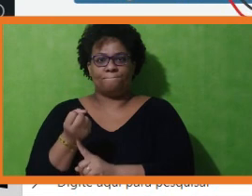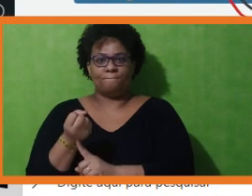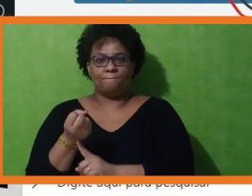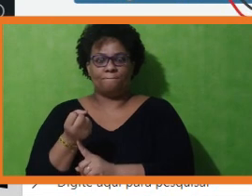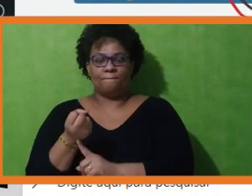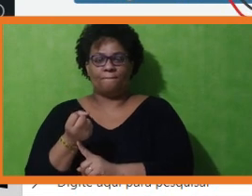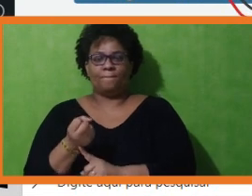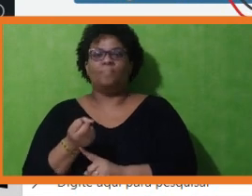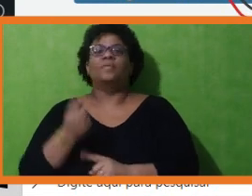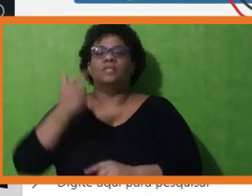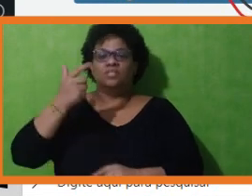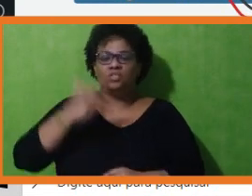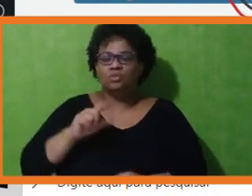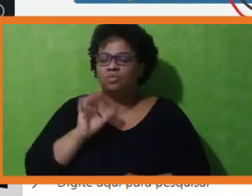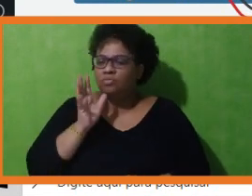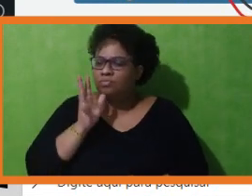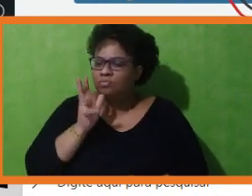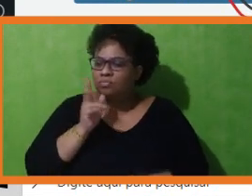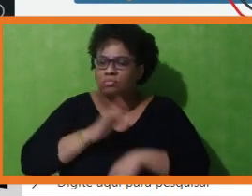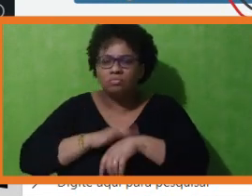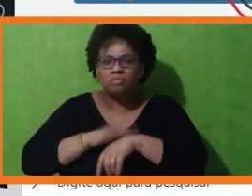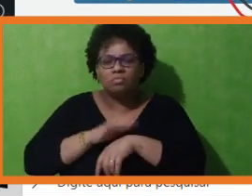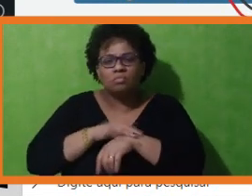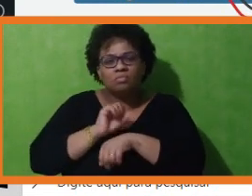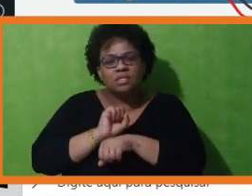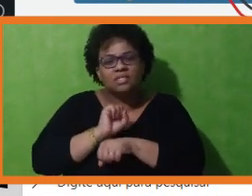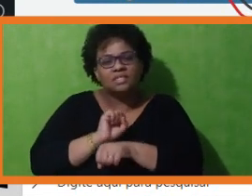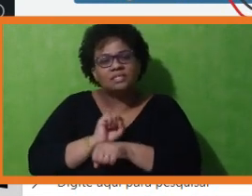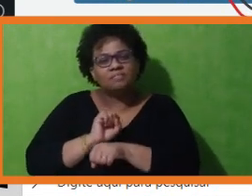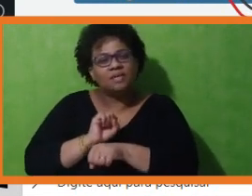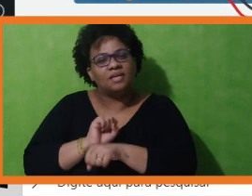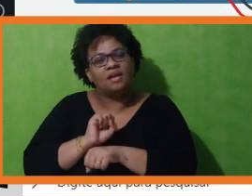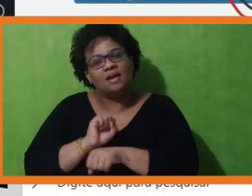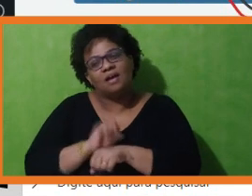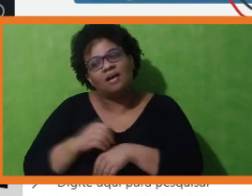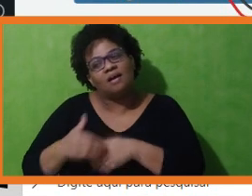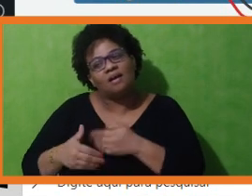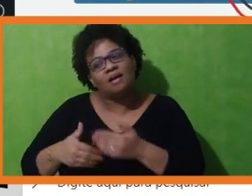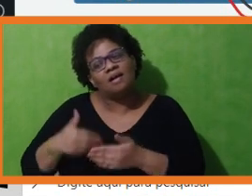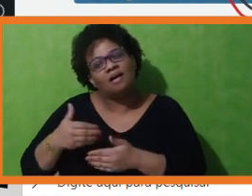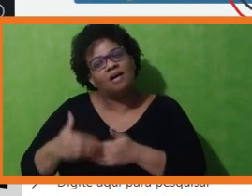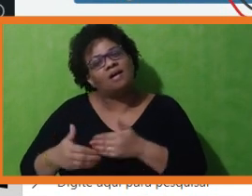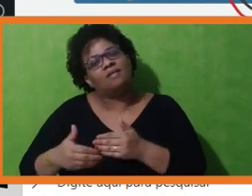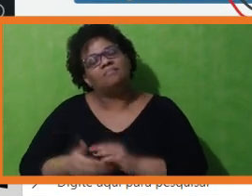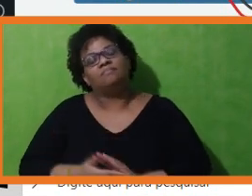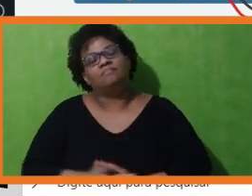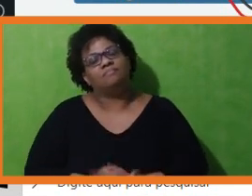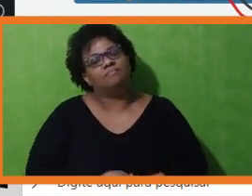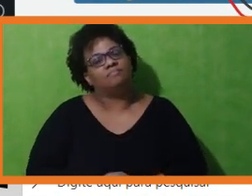LED. Agora eu vou dar mais um delay, mais um tempo, certo? Uma espera, delay em inglês.